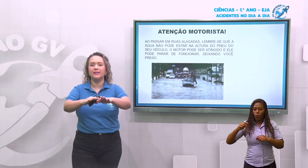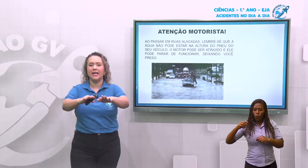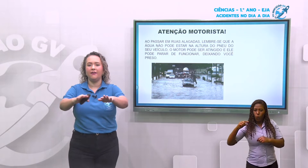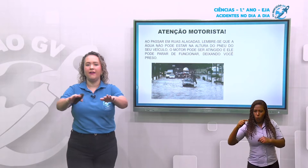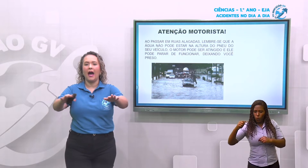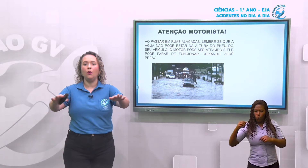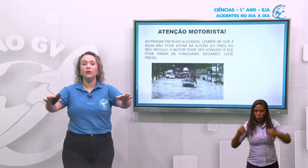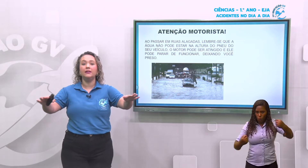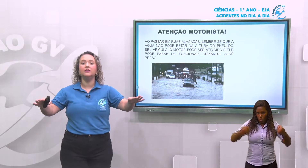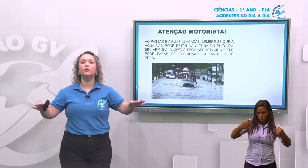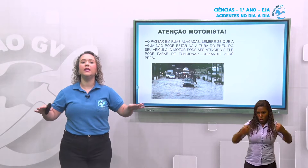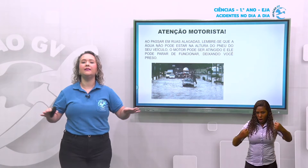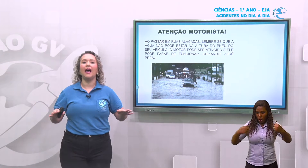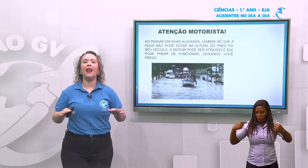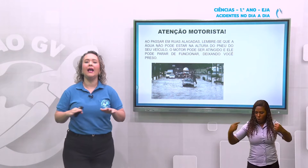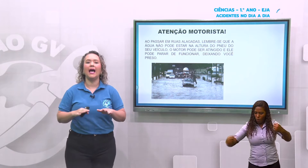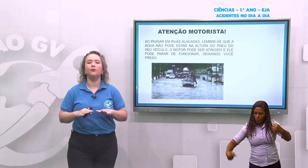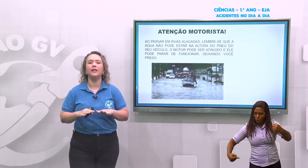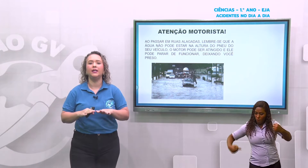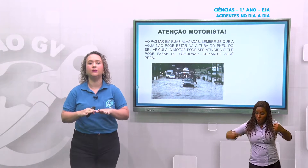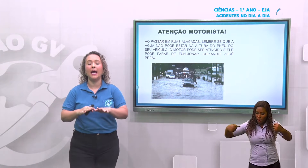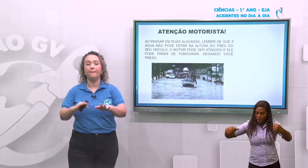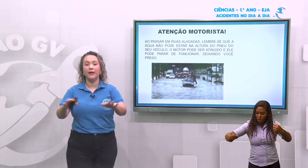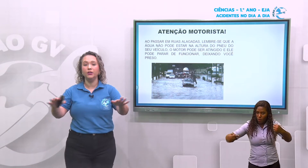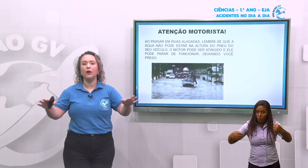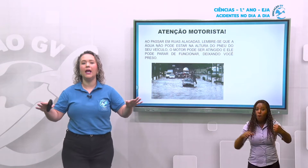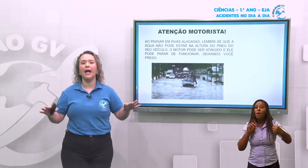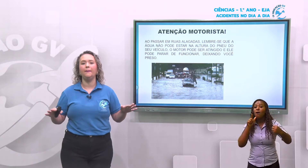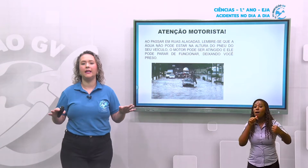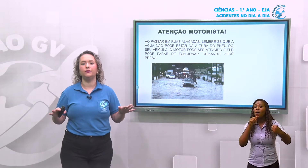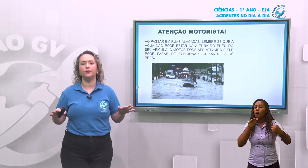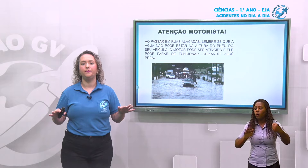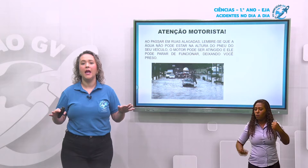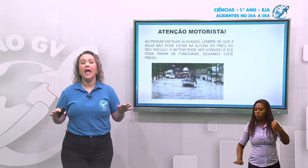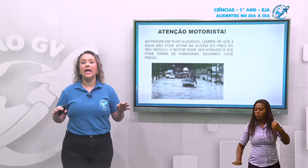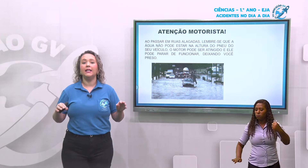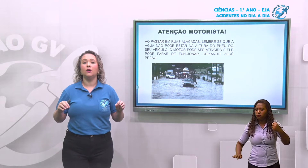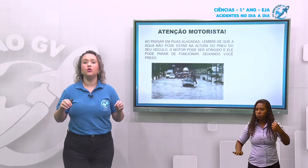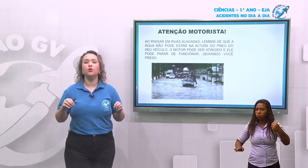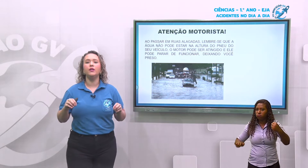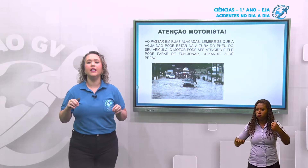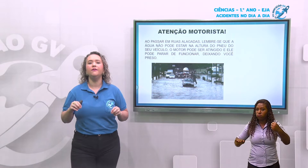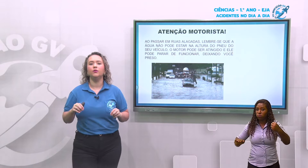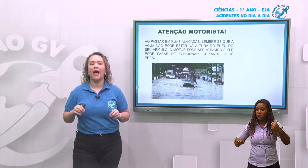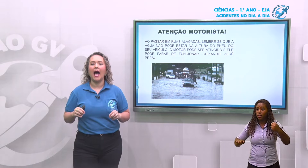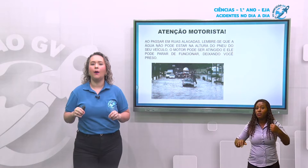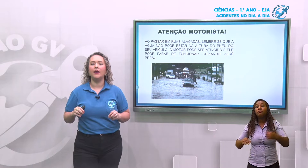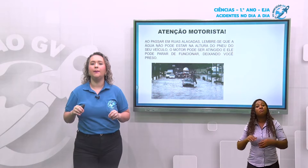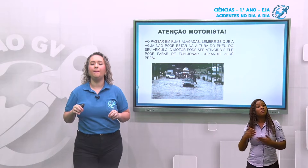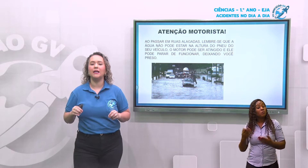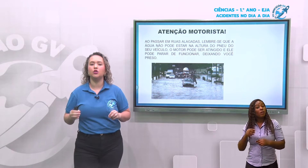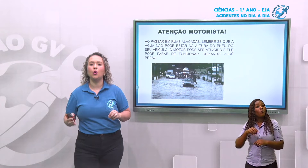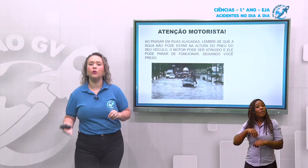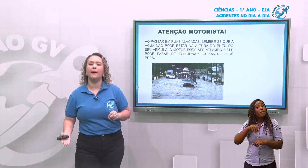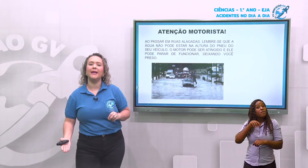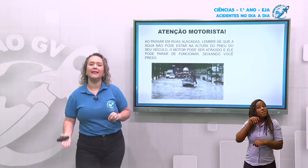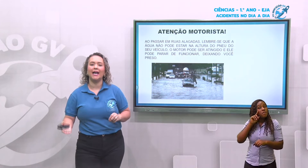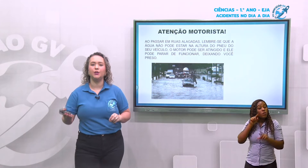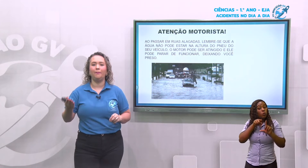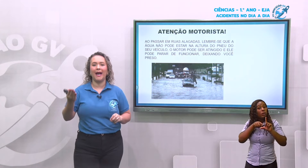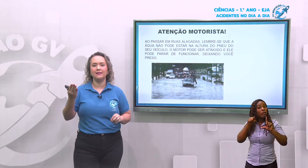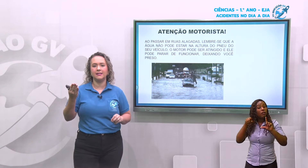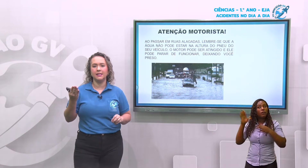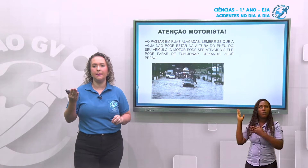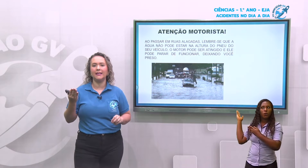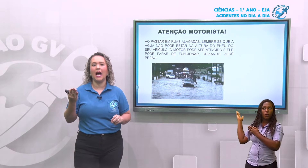importante observar o tanto que está alagado ali, o tamanho do alagamento. Então, se o nível da água ele passou da